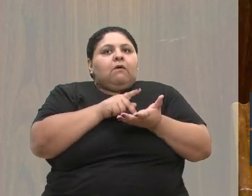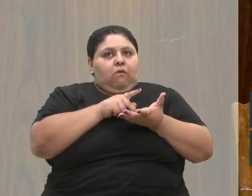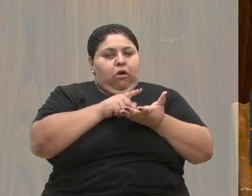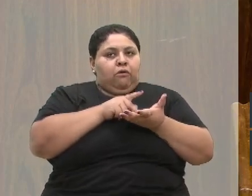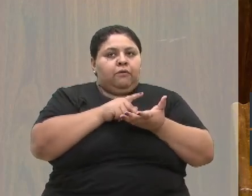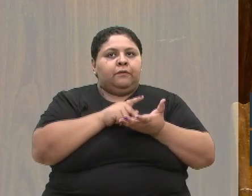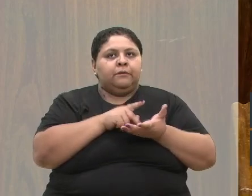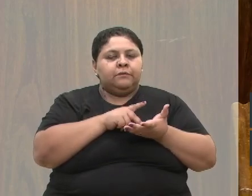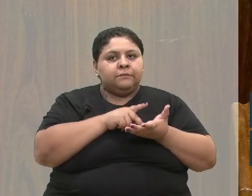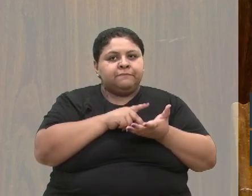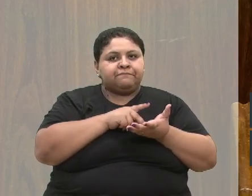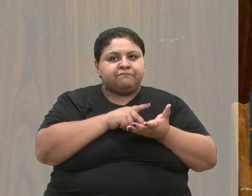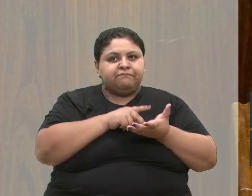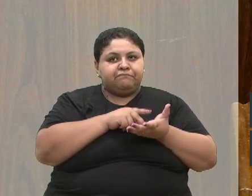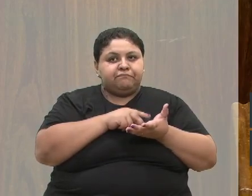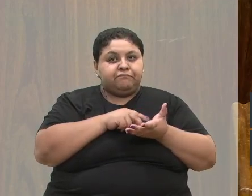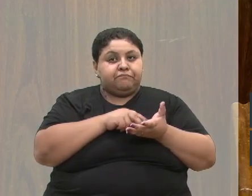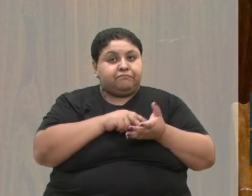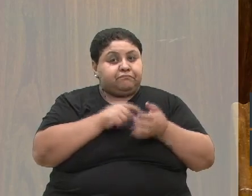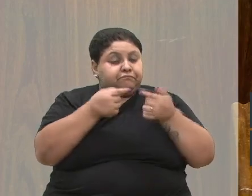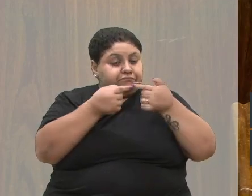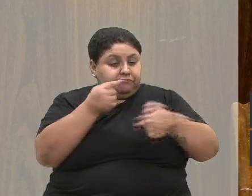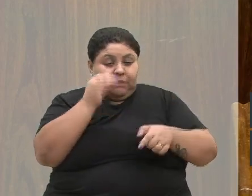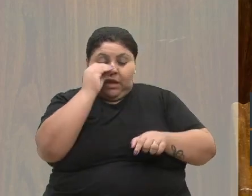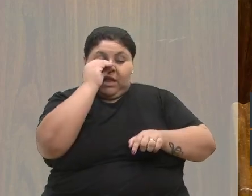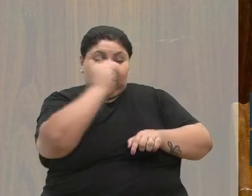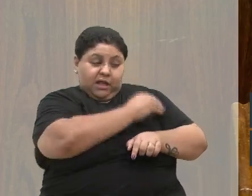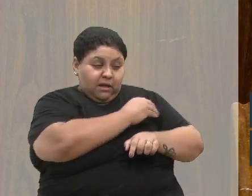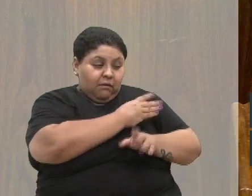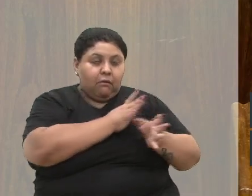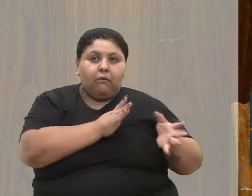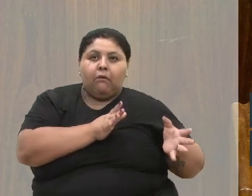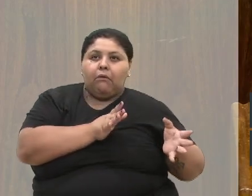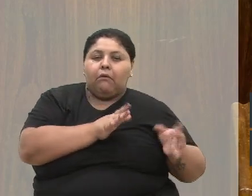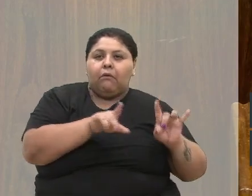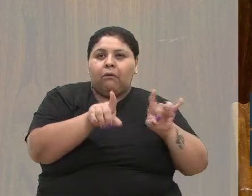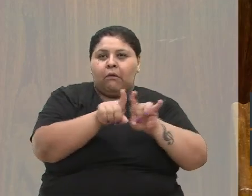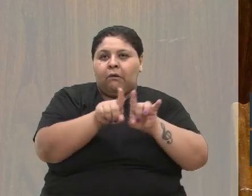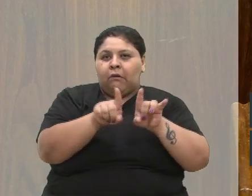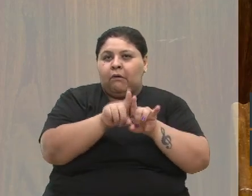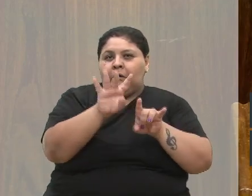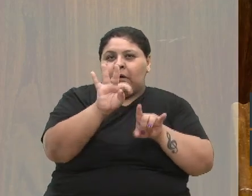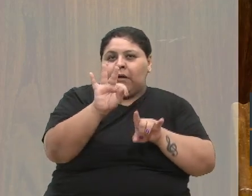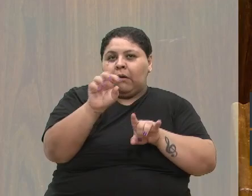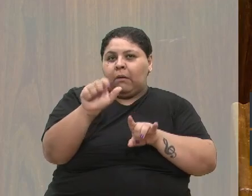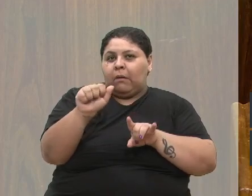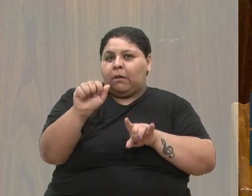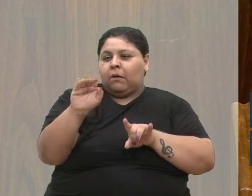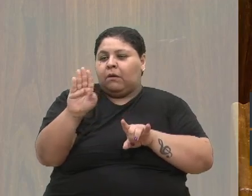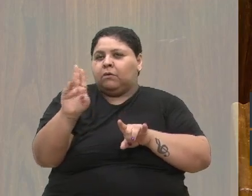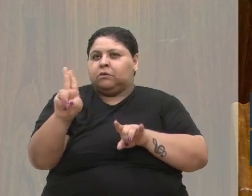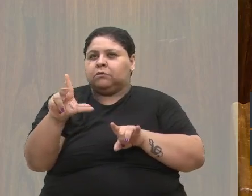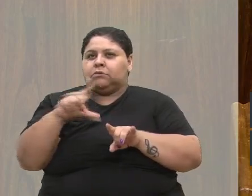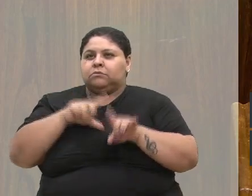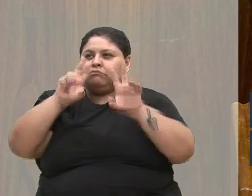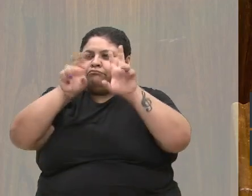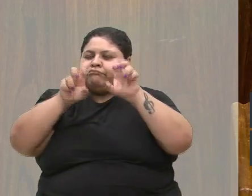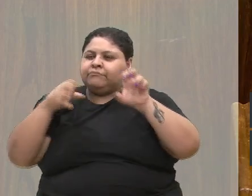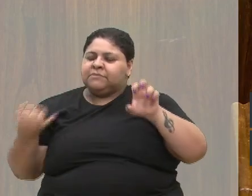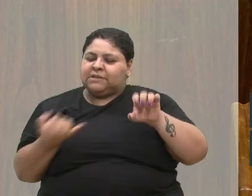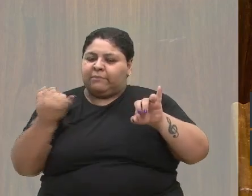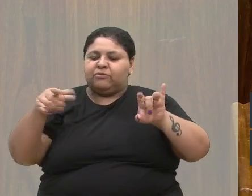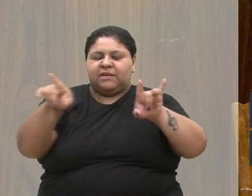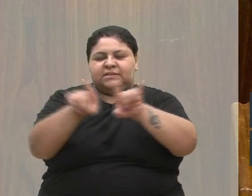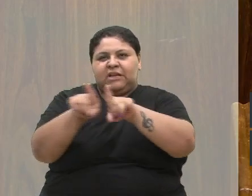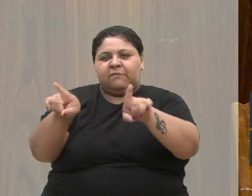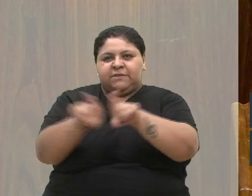véu da ignorância, o véu do tabu que a gente ainda tem sobre esse tema que é tão importante, que é tão caro,